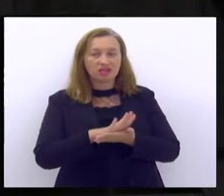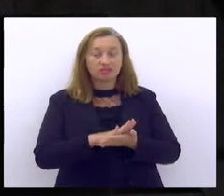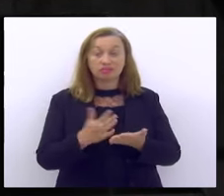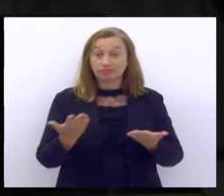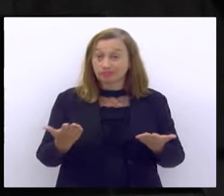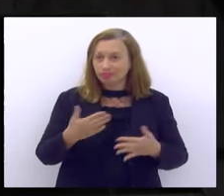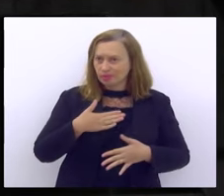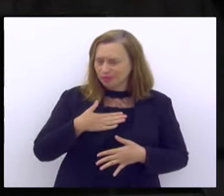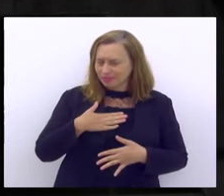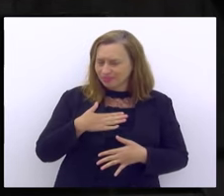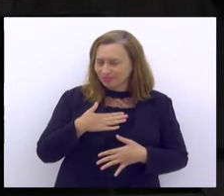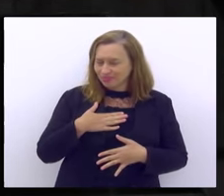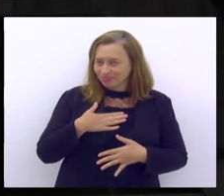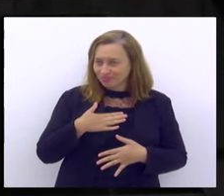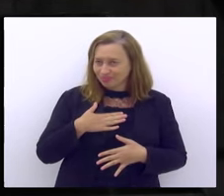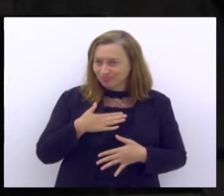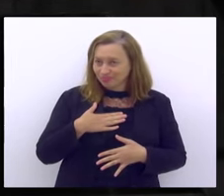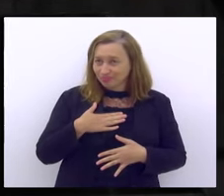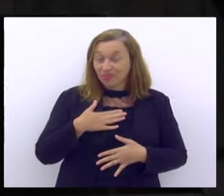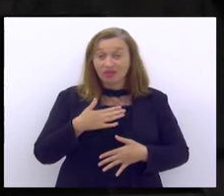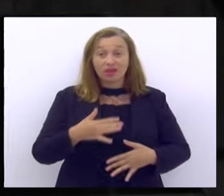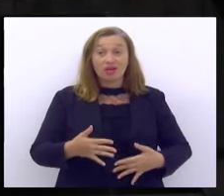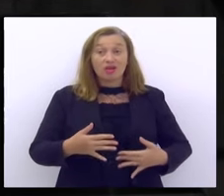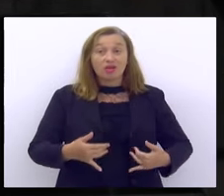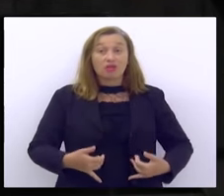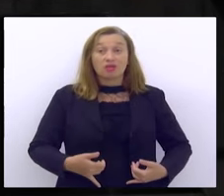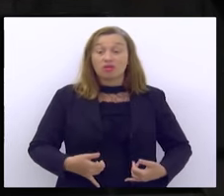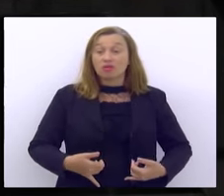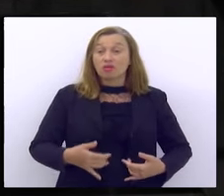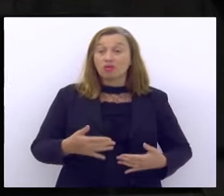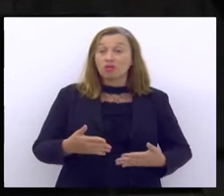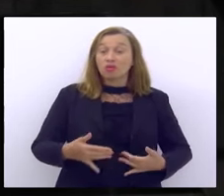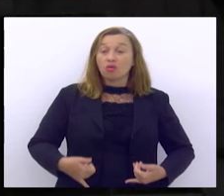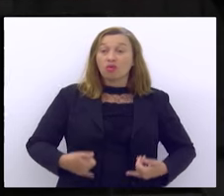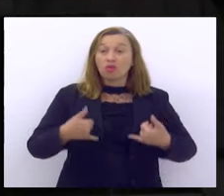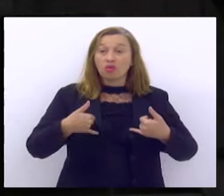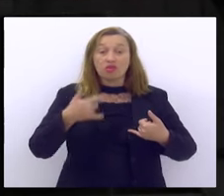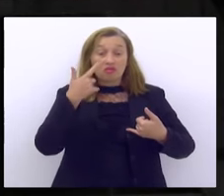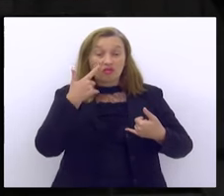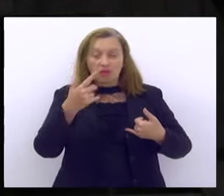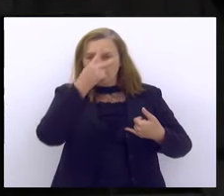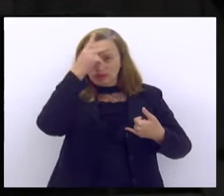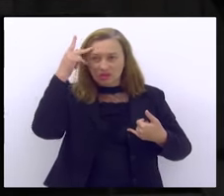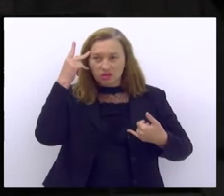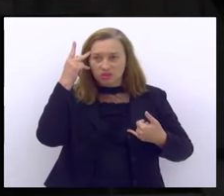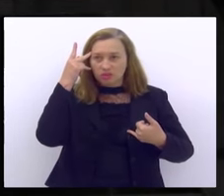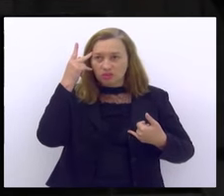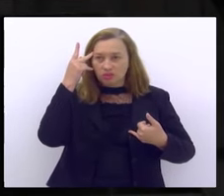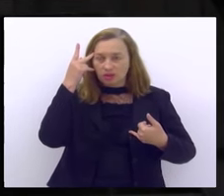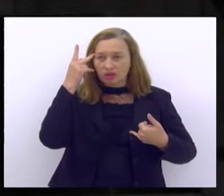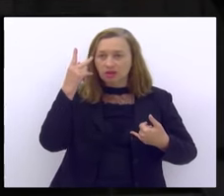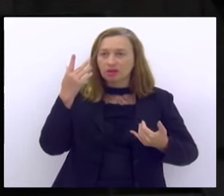Aliás, para mim, será um prazer ver alguém lhe derrotando, porque para mim você já é um fracassado.